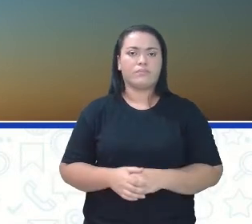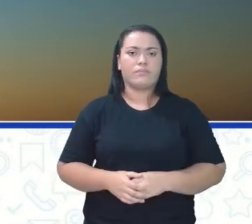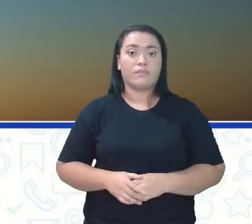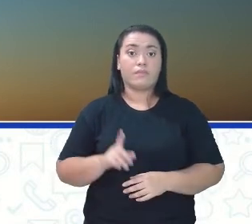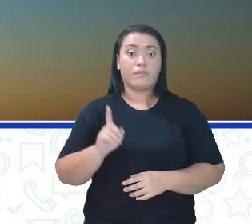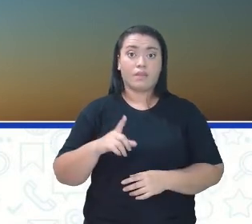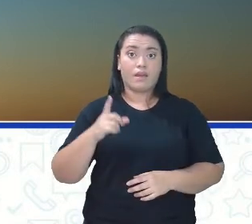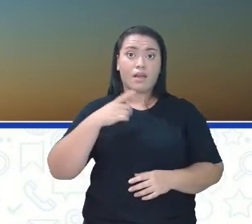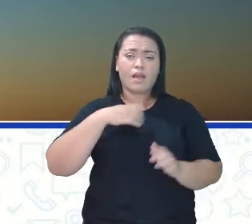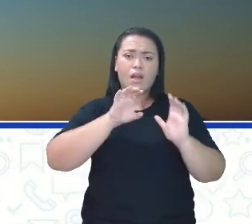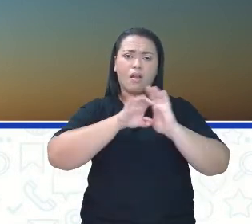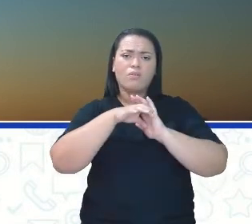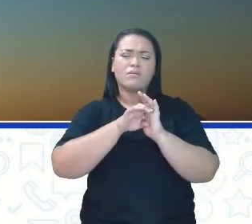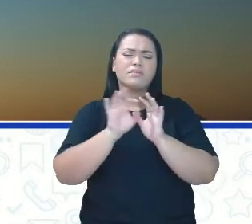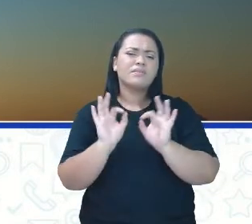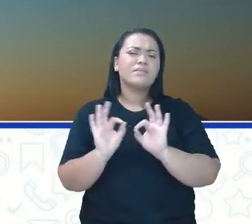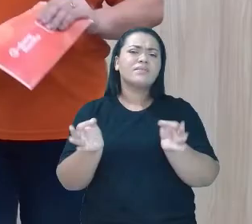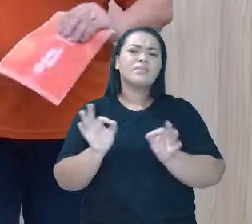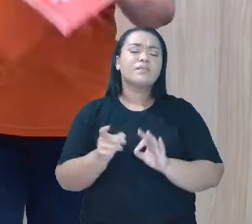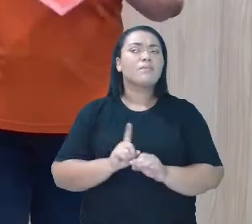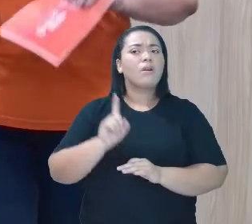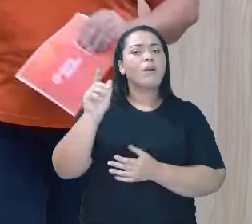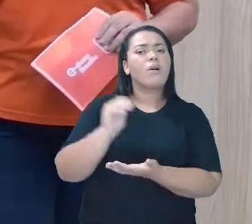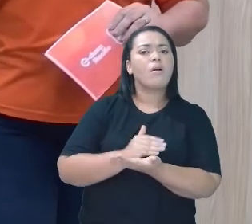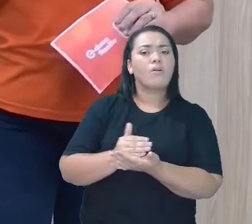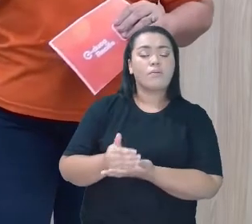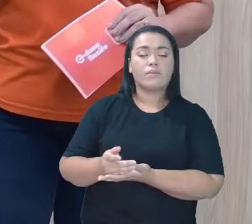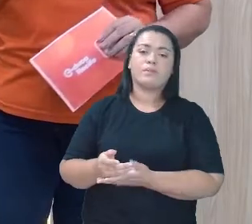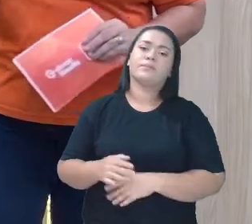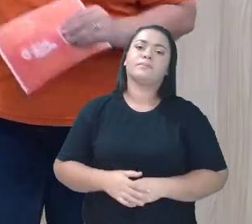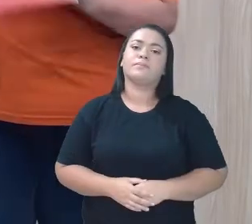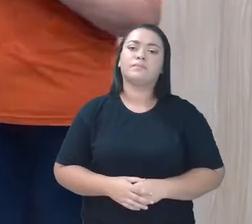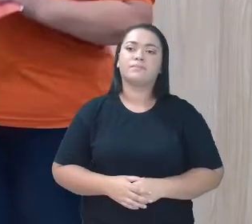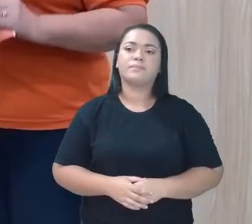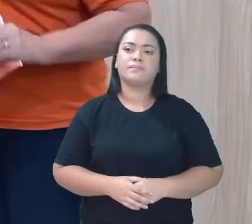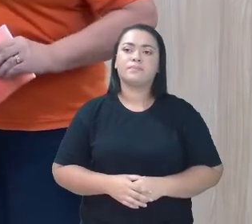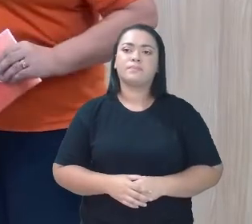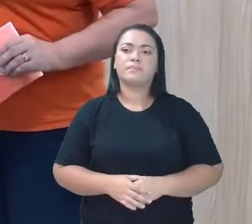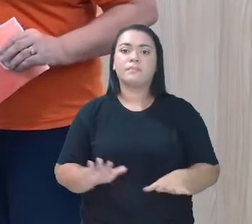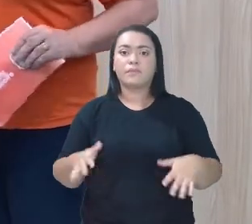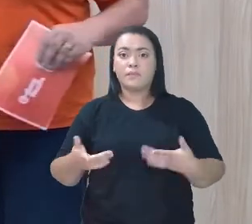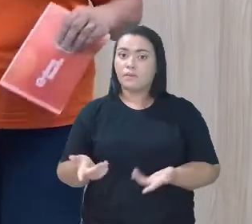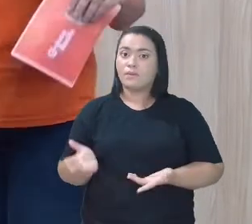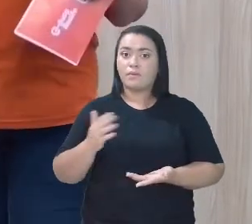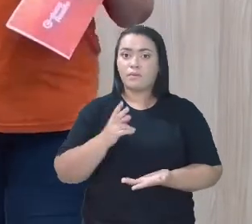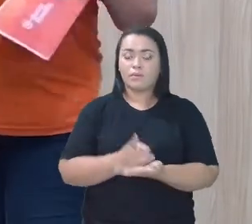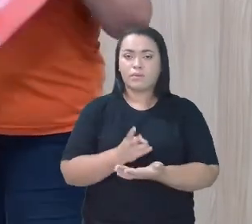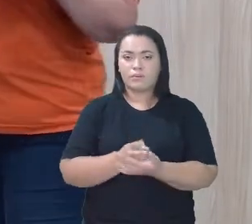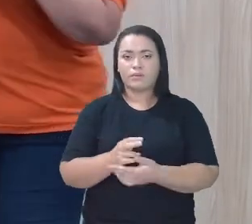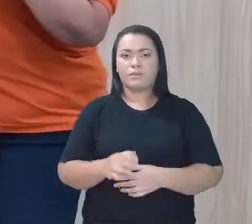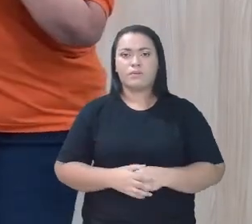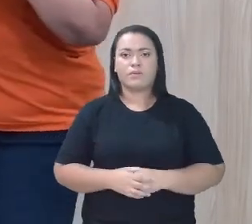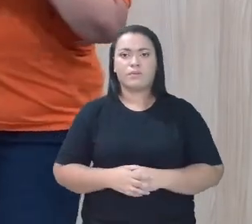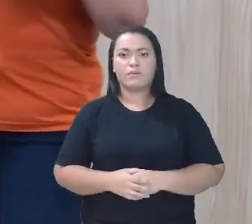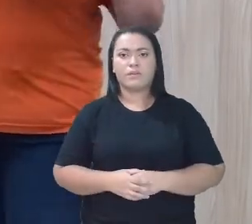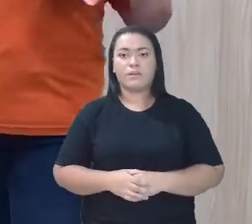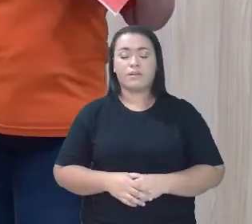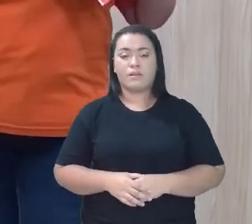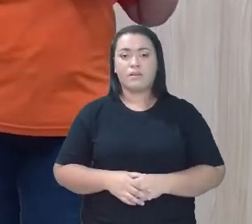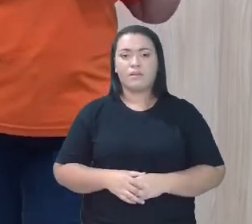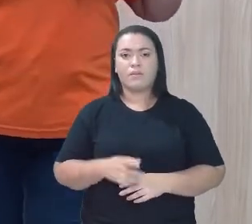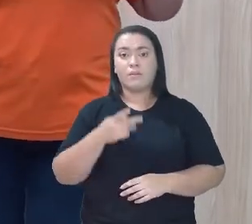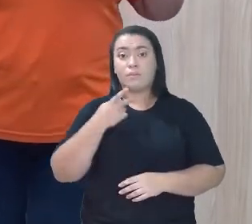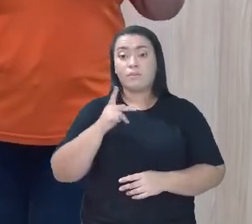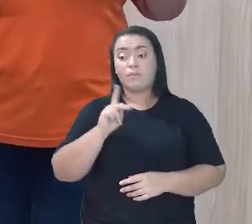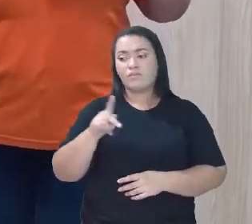uma definição bem simples para a gente começar sobre a astronomia. Então, vamos continuar. Então, aqui, como a professora Cláudia